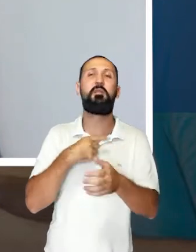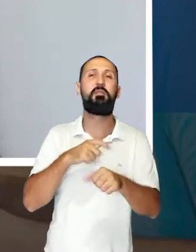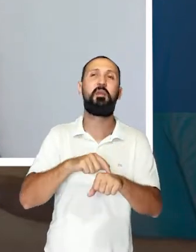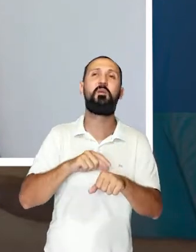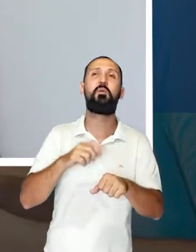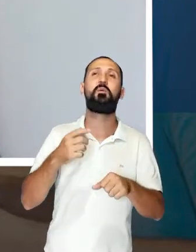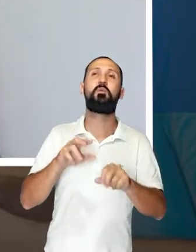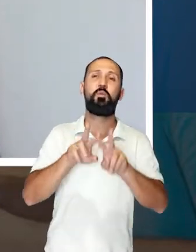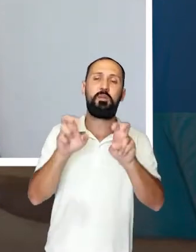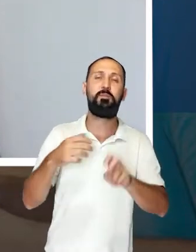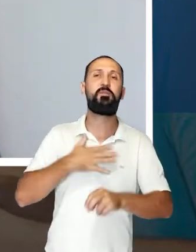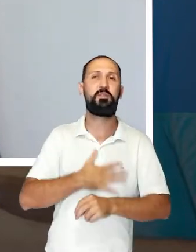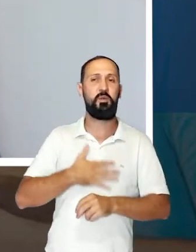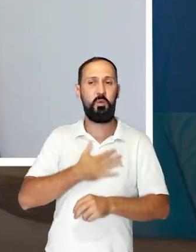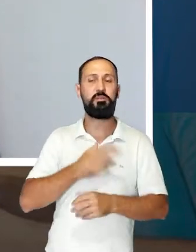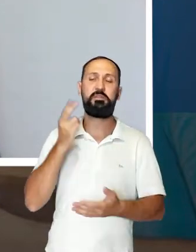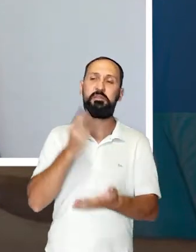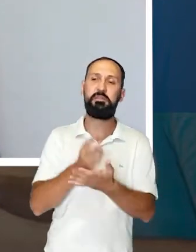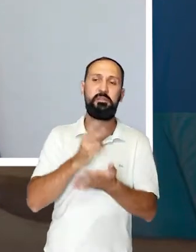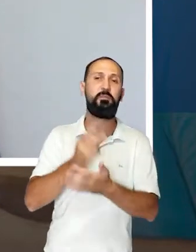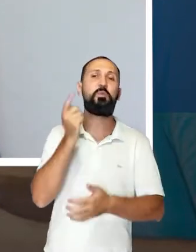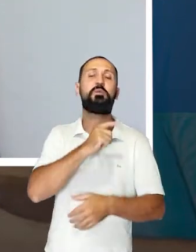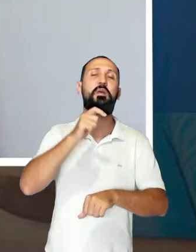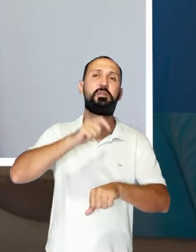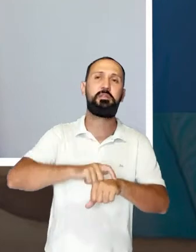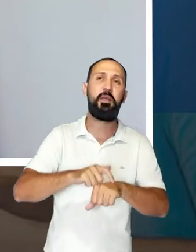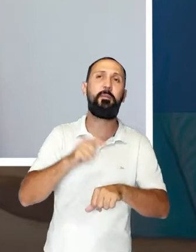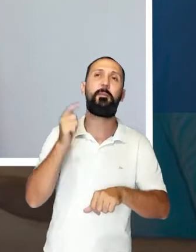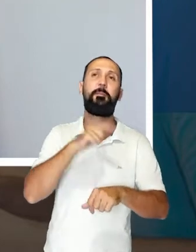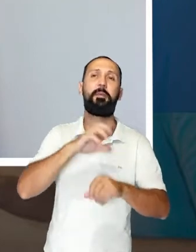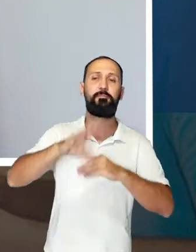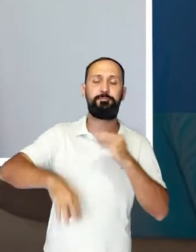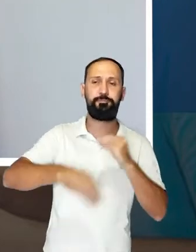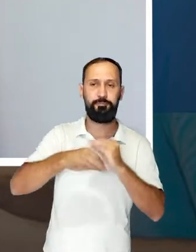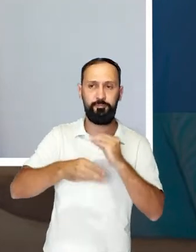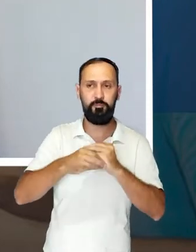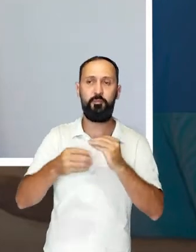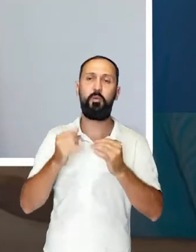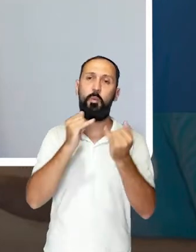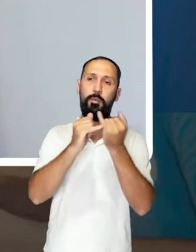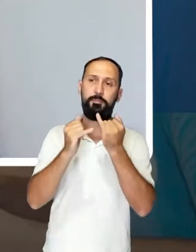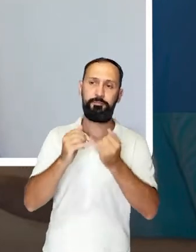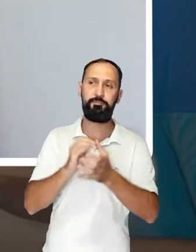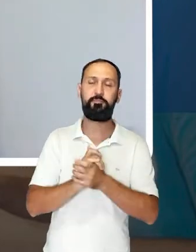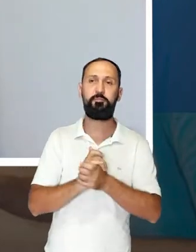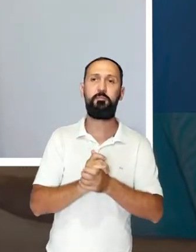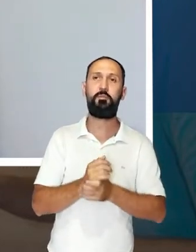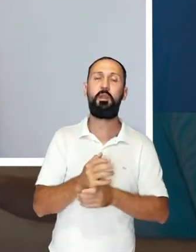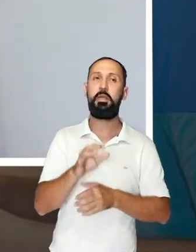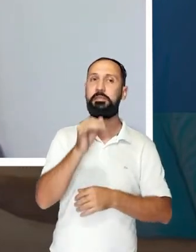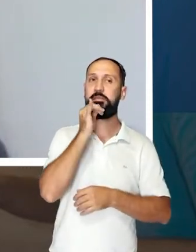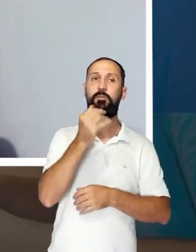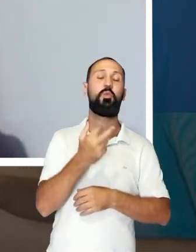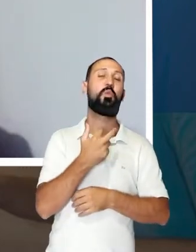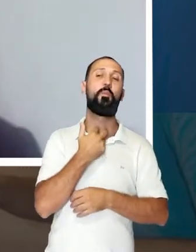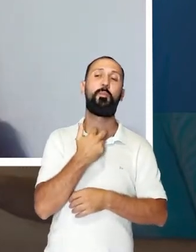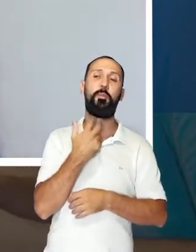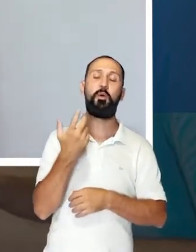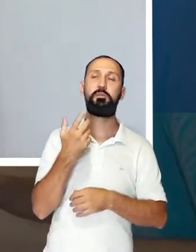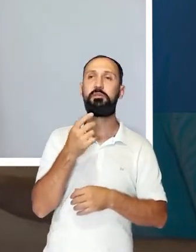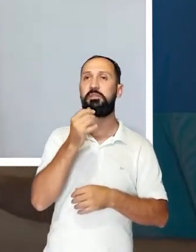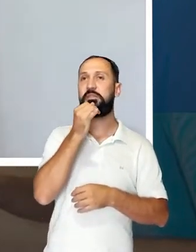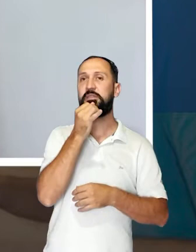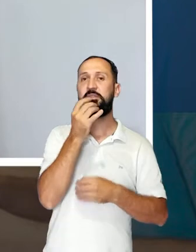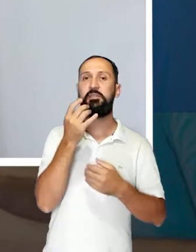sempre tem espaço, né? Quando você gosta das coisas, você sempre encontra espaço para acrescentar um pouquinho a mais. Claro que não pode se